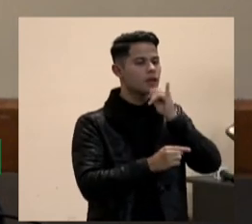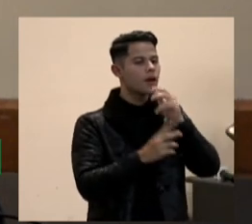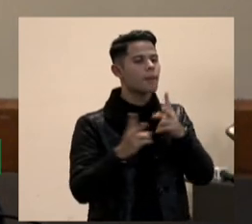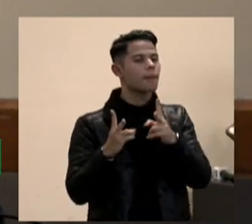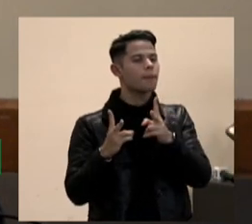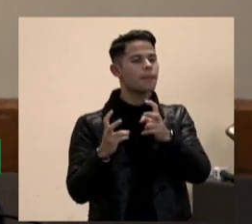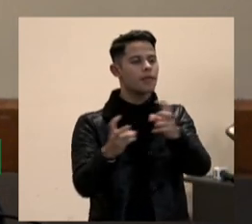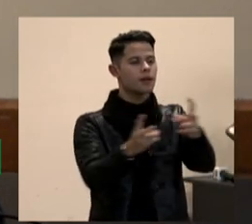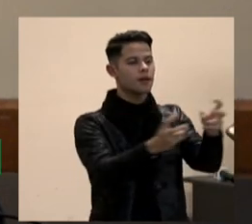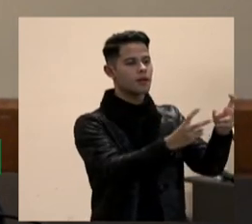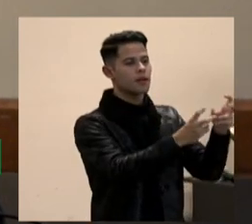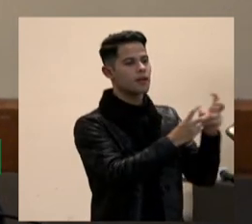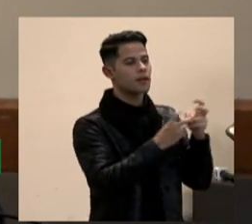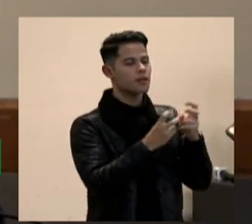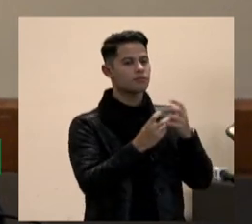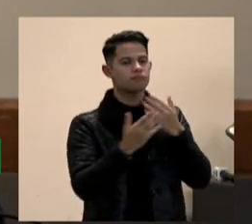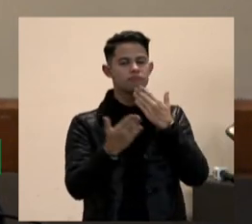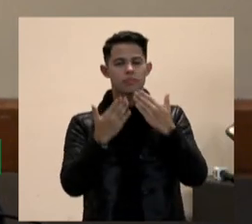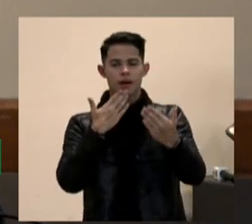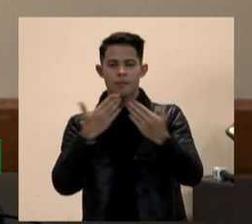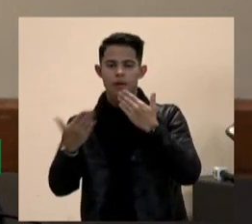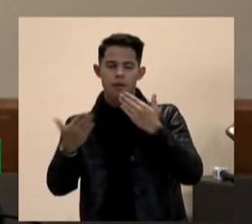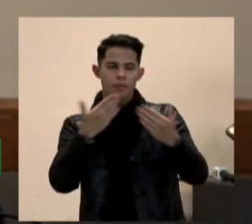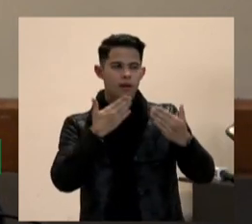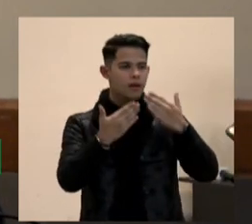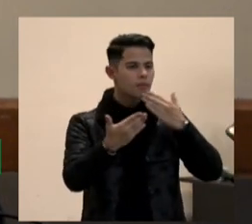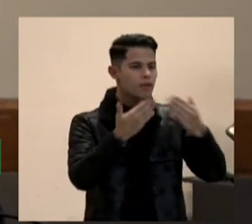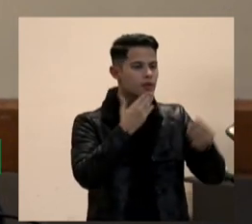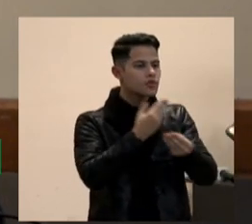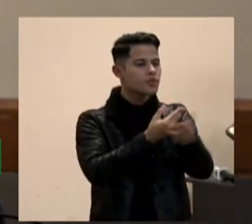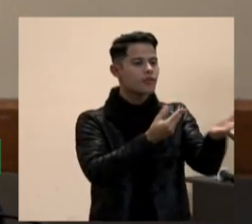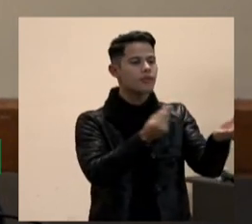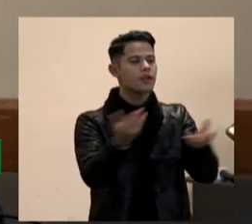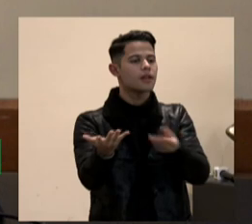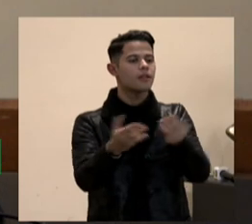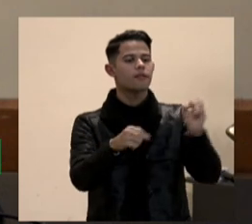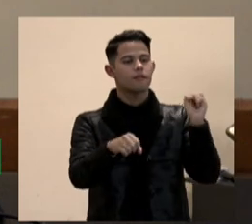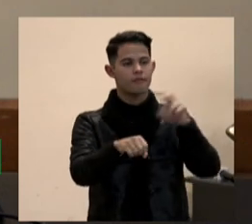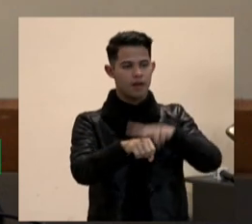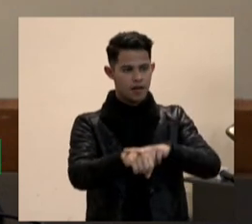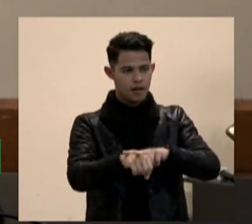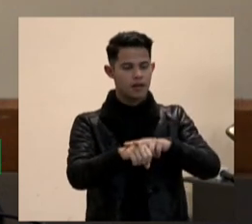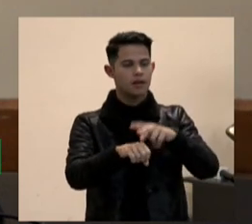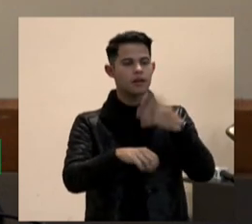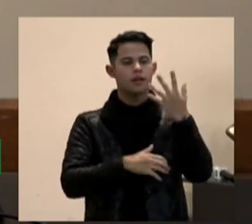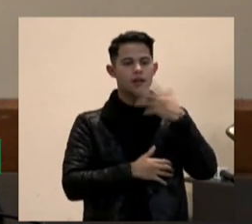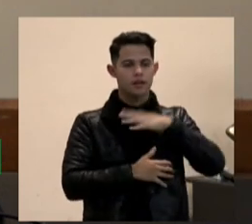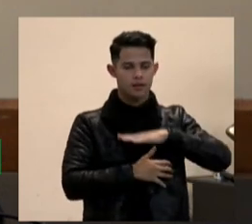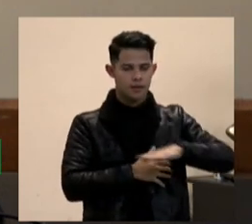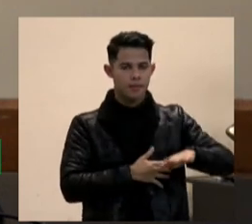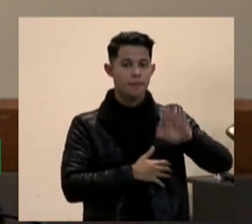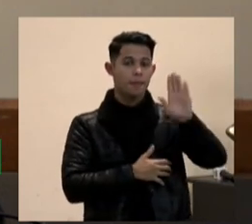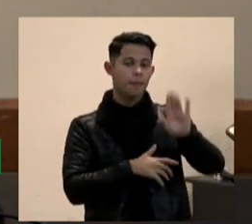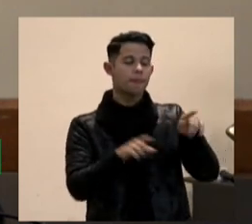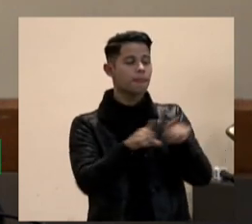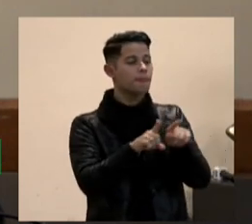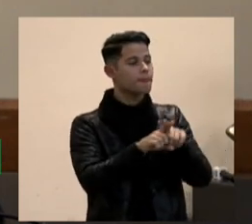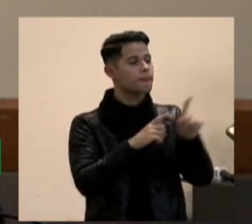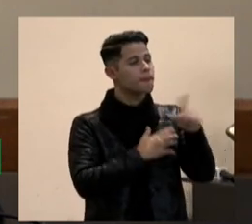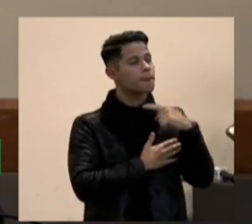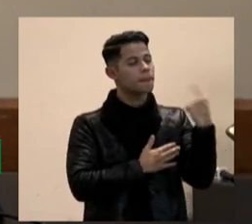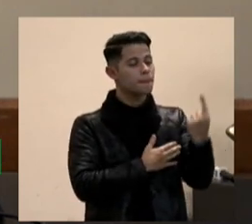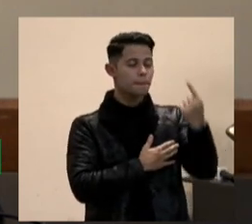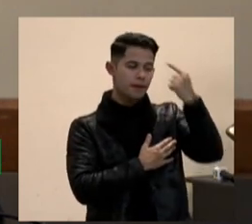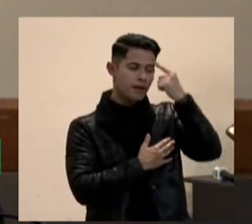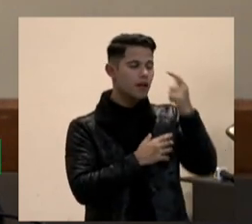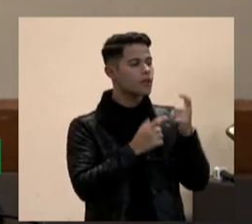demanda potencial de oferta, né, dessas vagas, até nós pensarmos quais são os